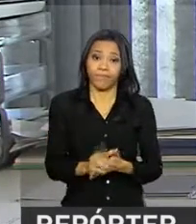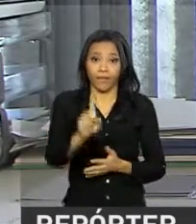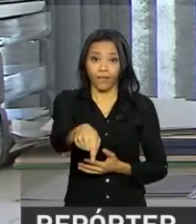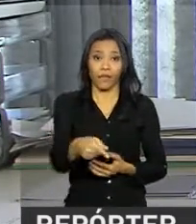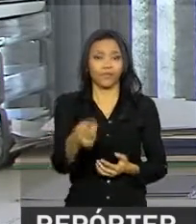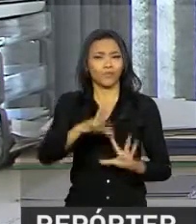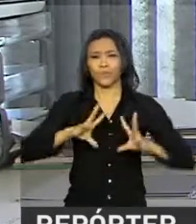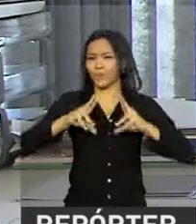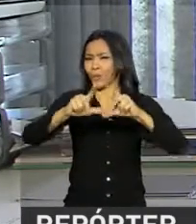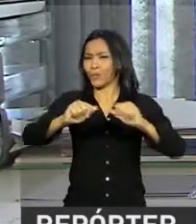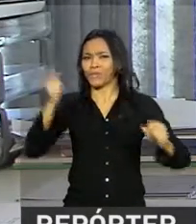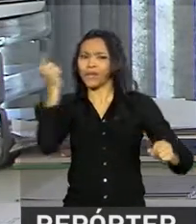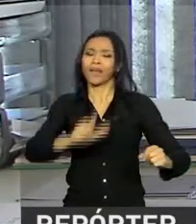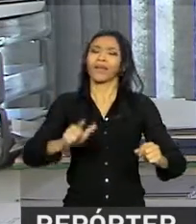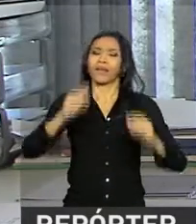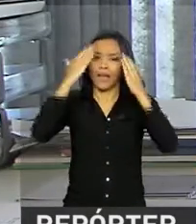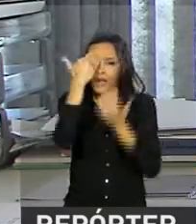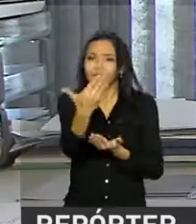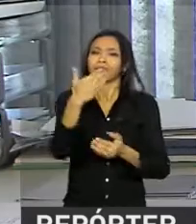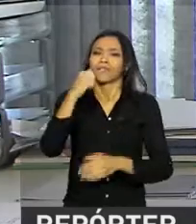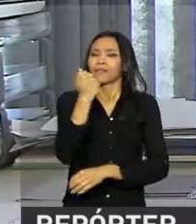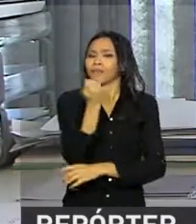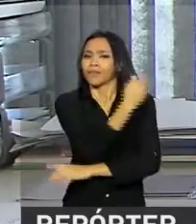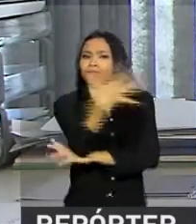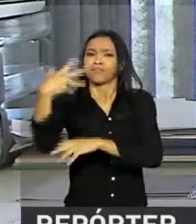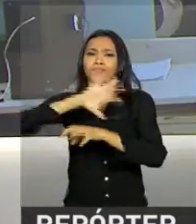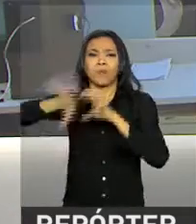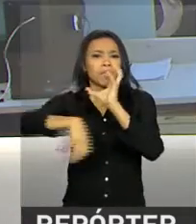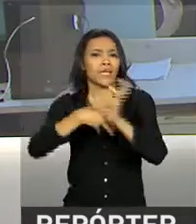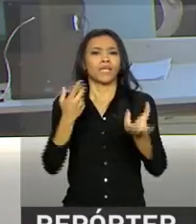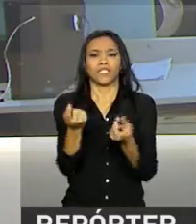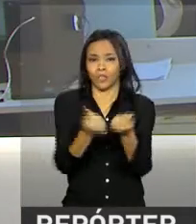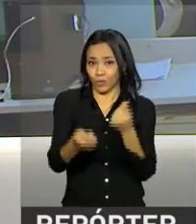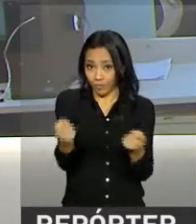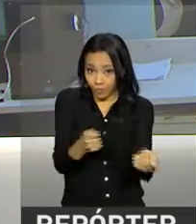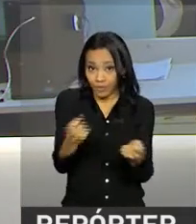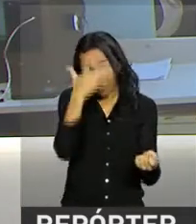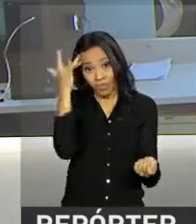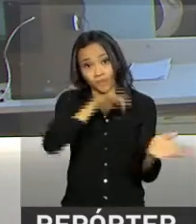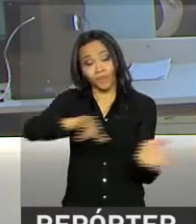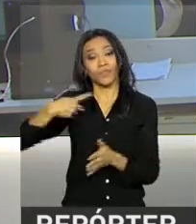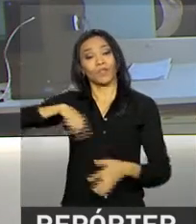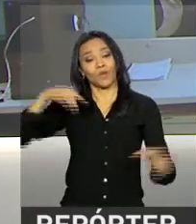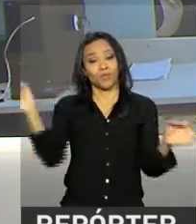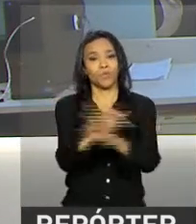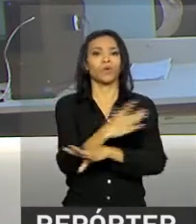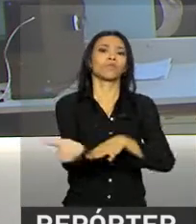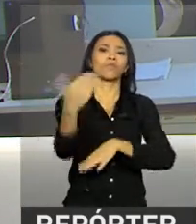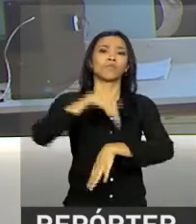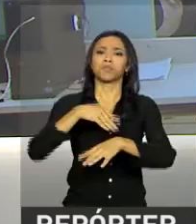todos ganhariam meio ambiente economia e as pessoas e nós ficamos por aqui voltamos a qualquer